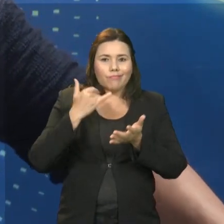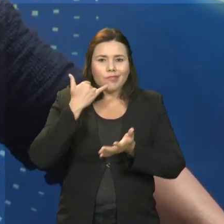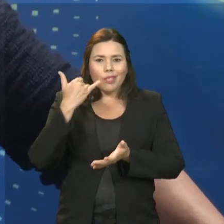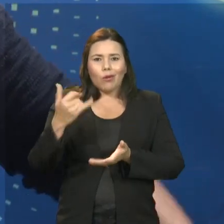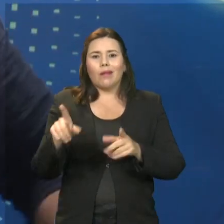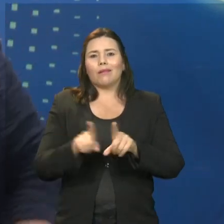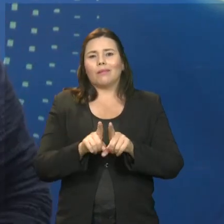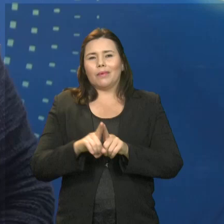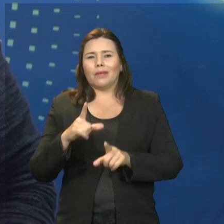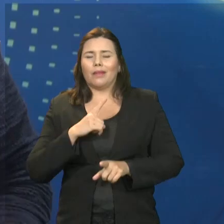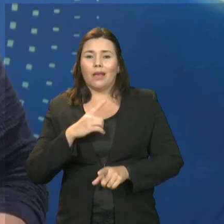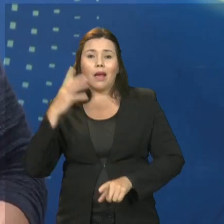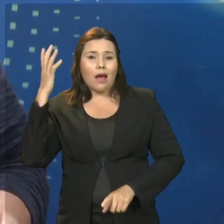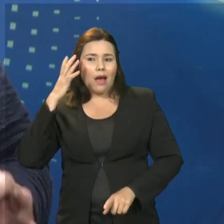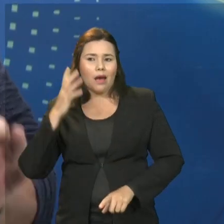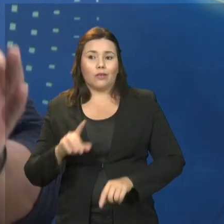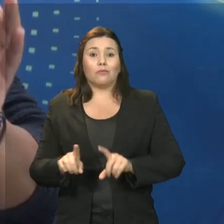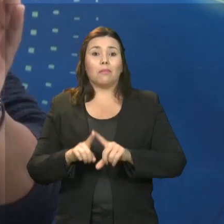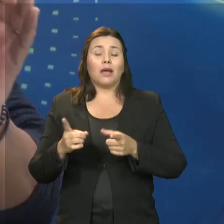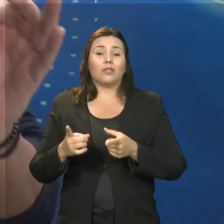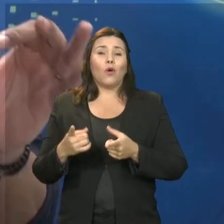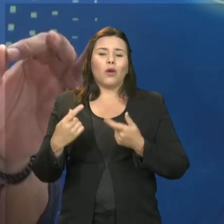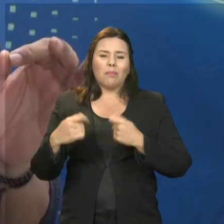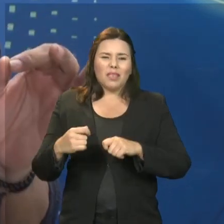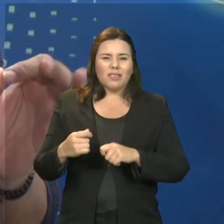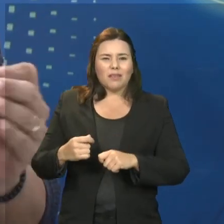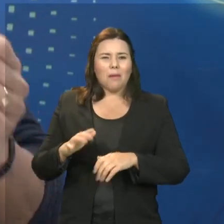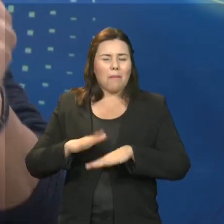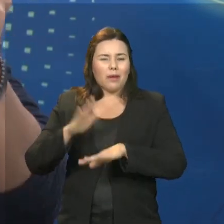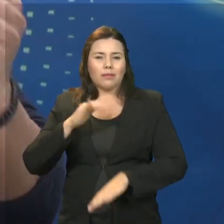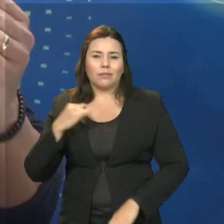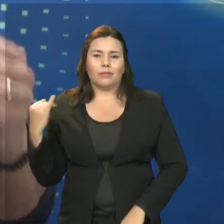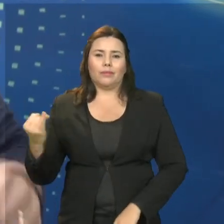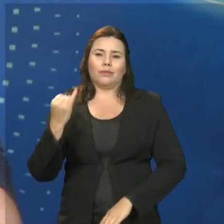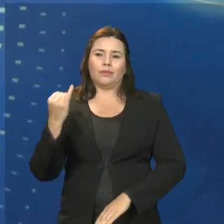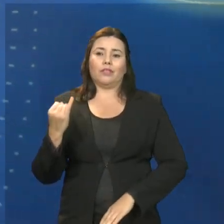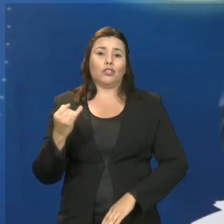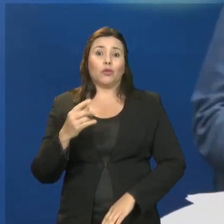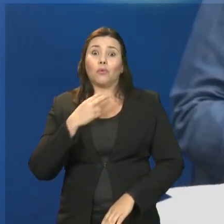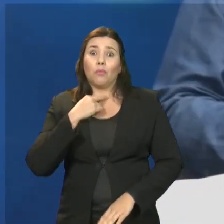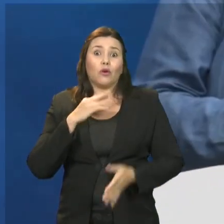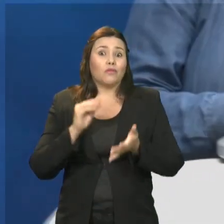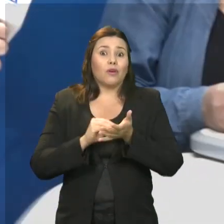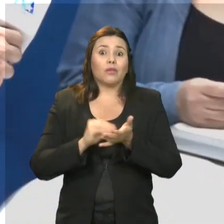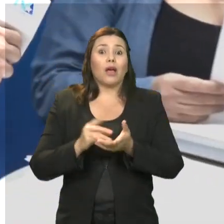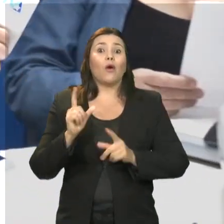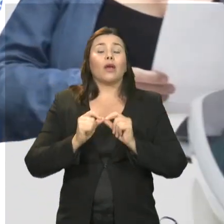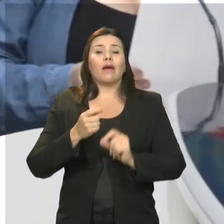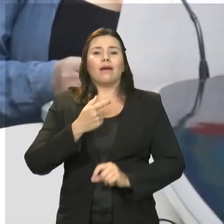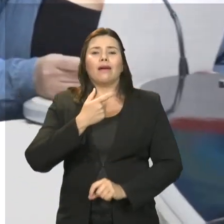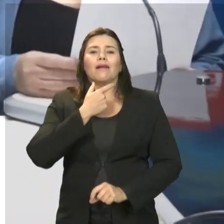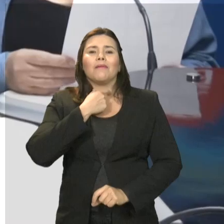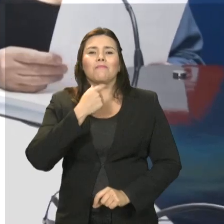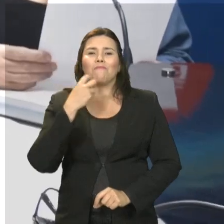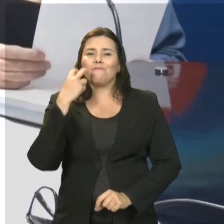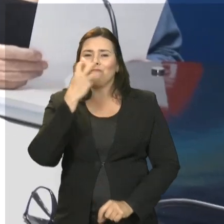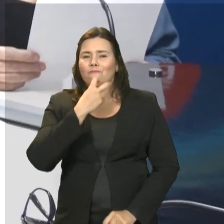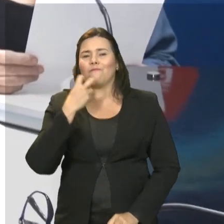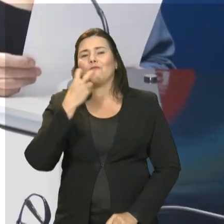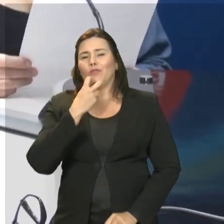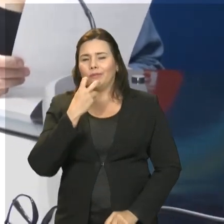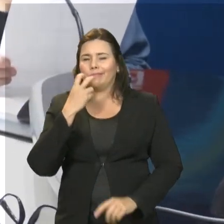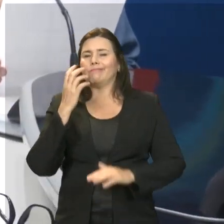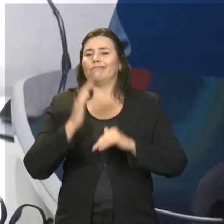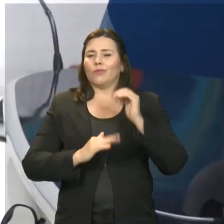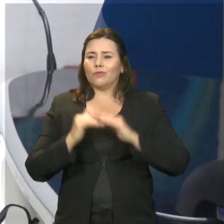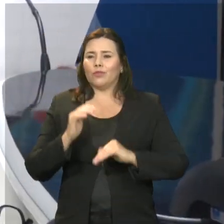bom programa de rádio é uma locução de qualidade e uma voz profissional. O deputado Neto